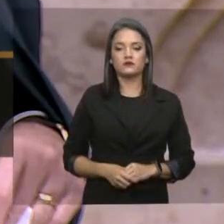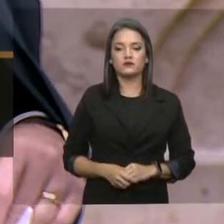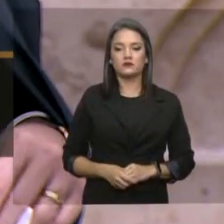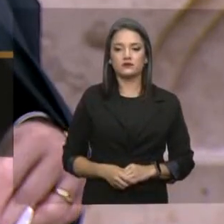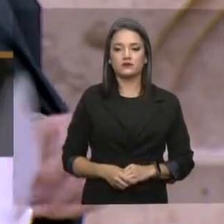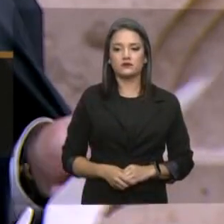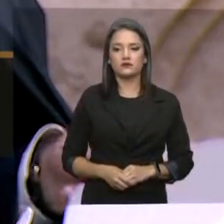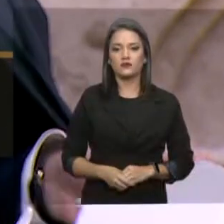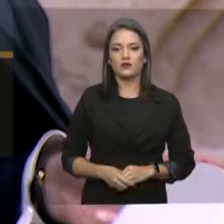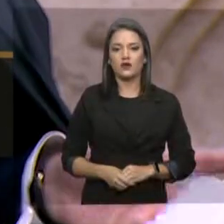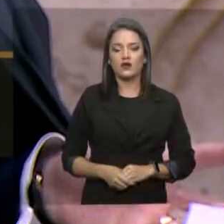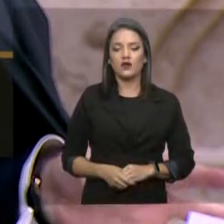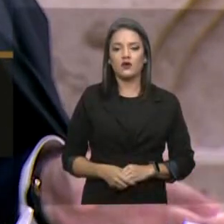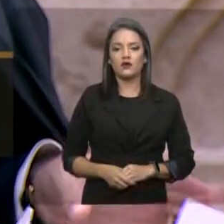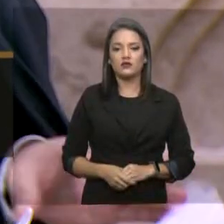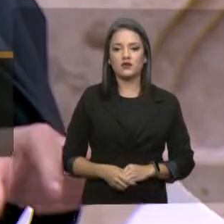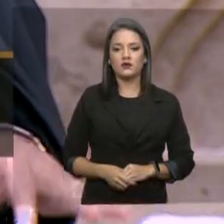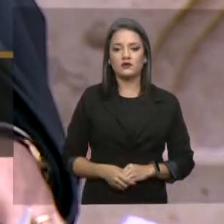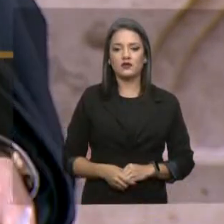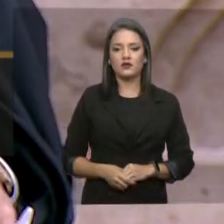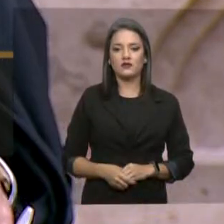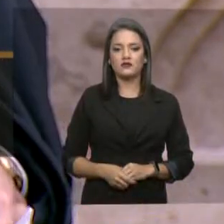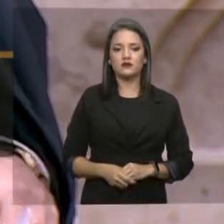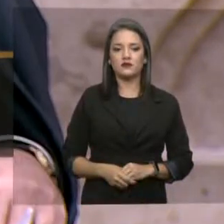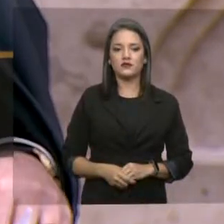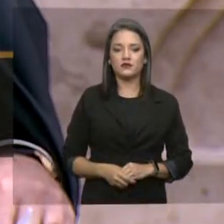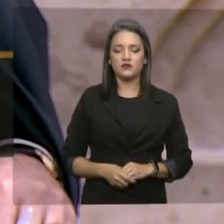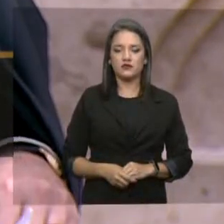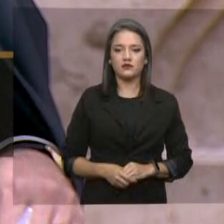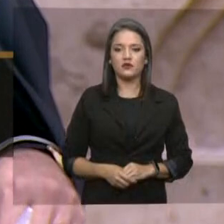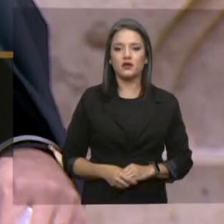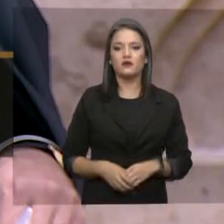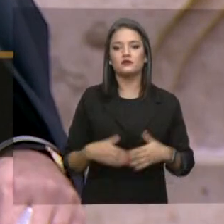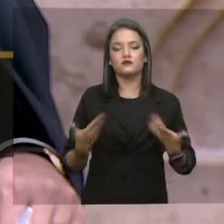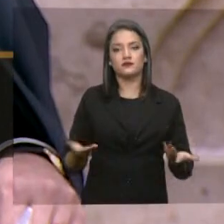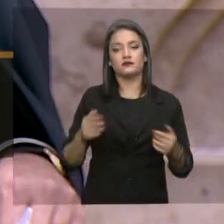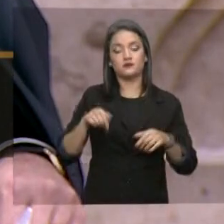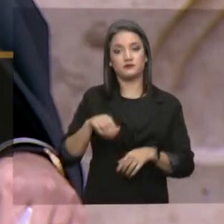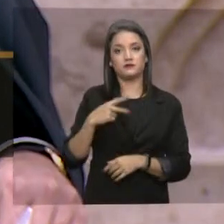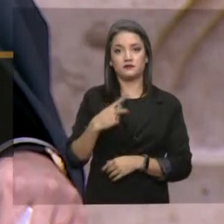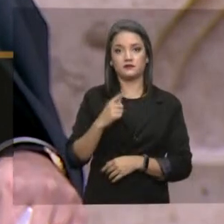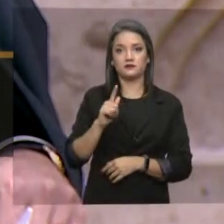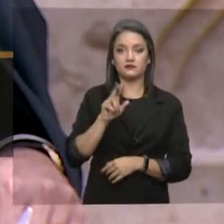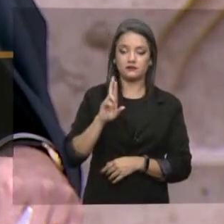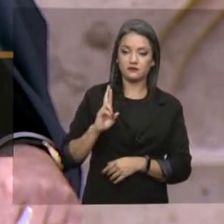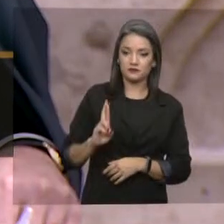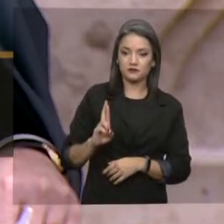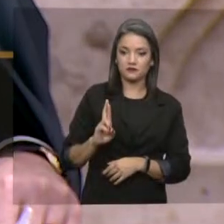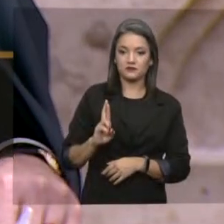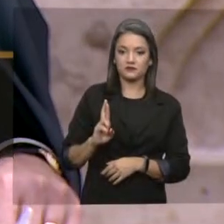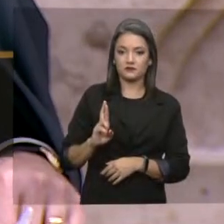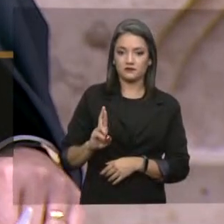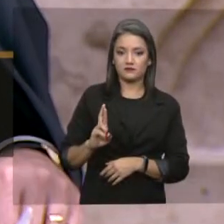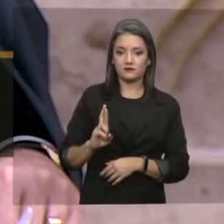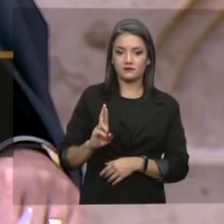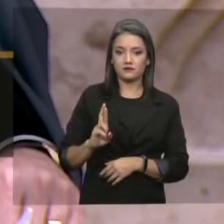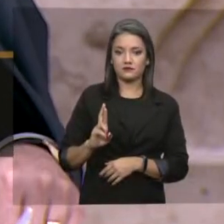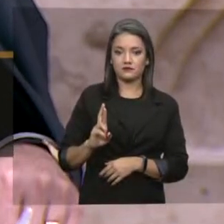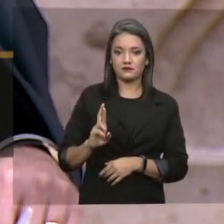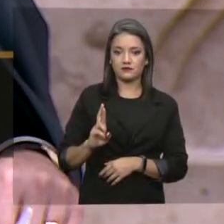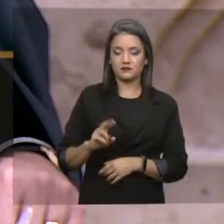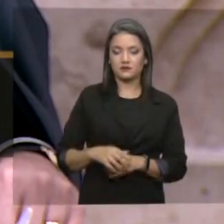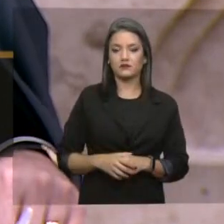a Procuradoria-Geral da República, nesta sentada de julgamento, manifesta-se